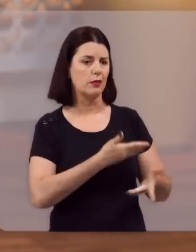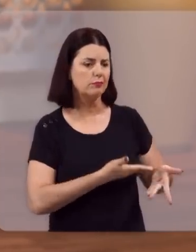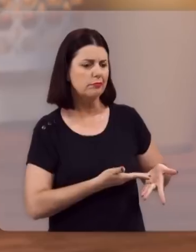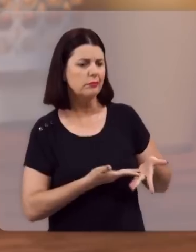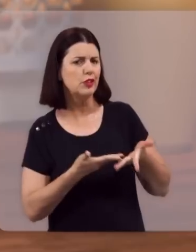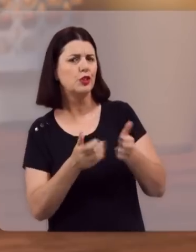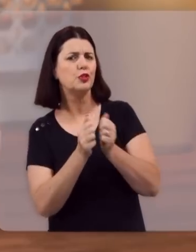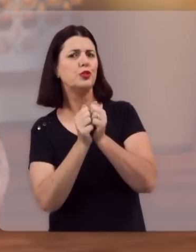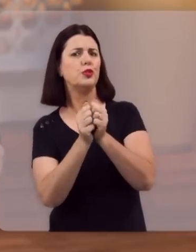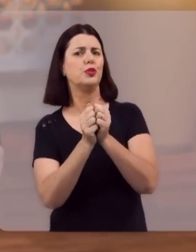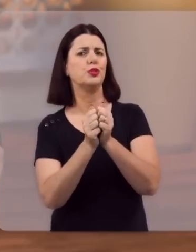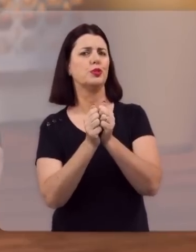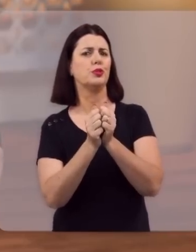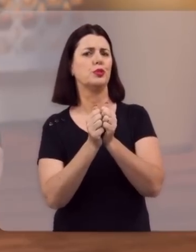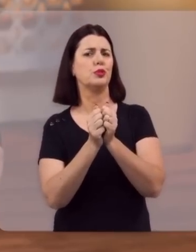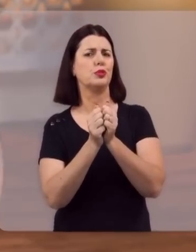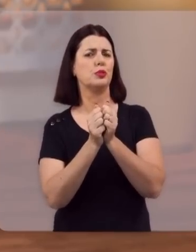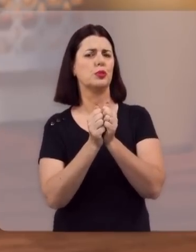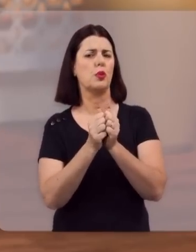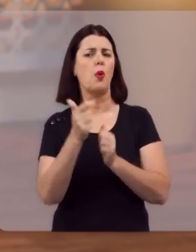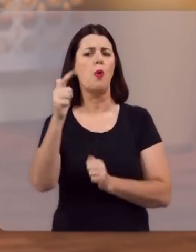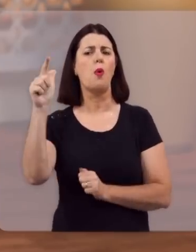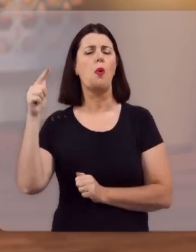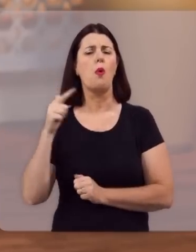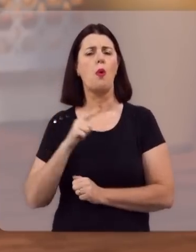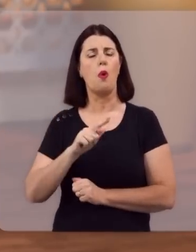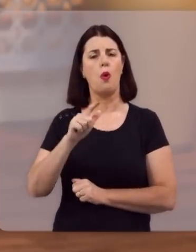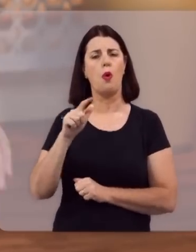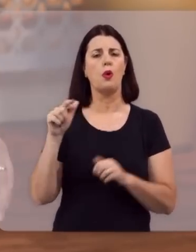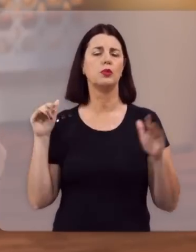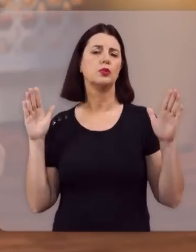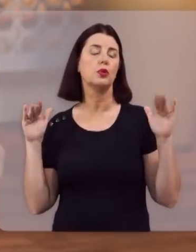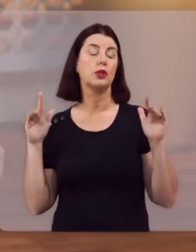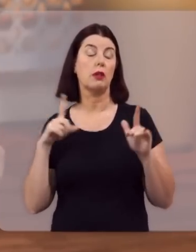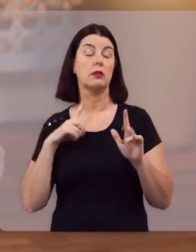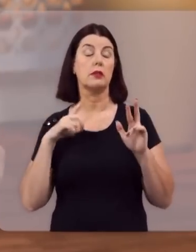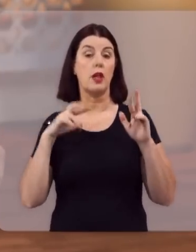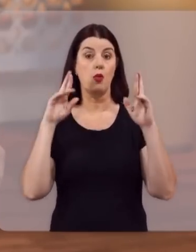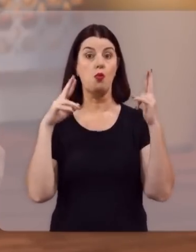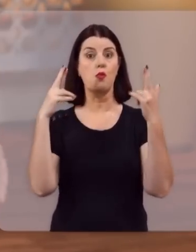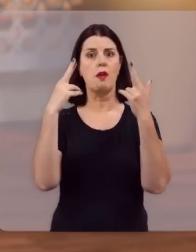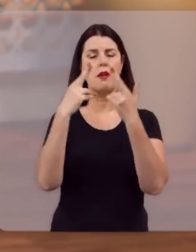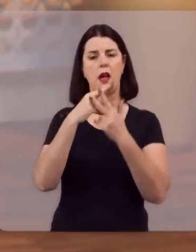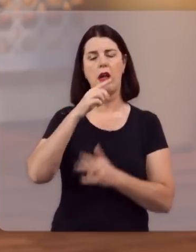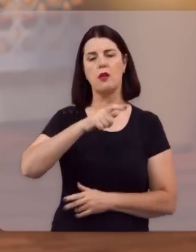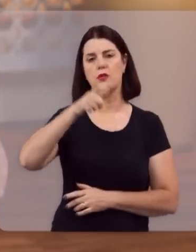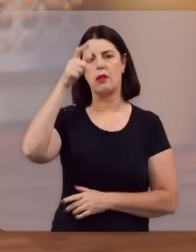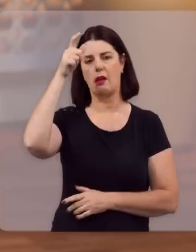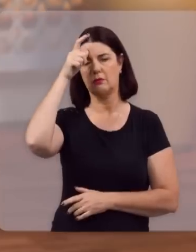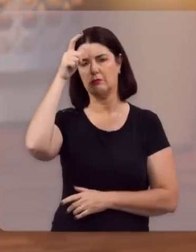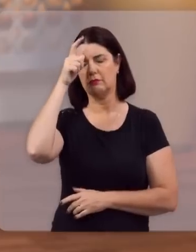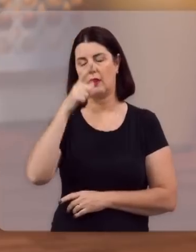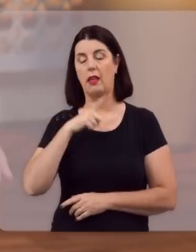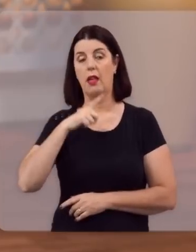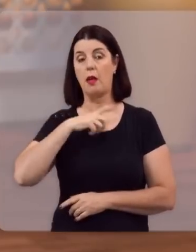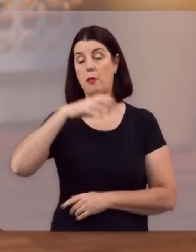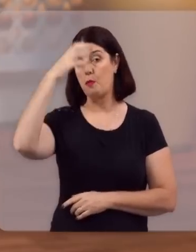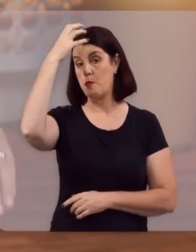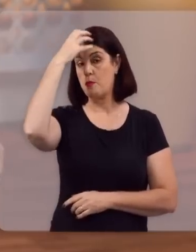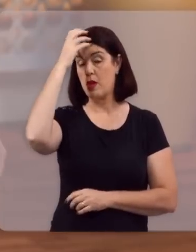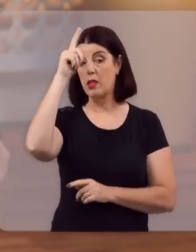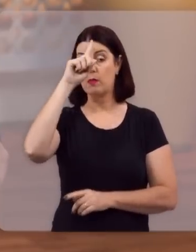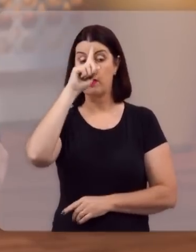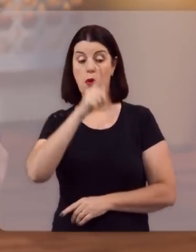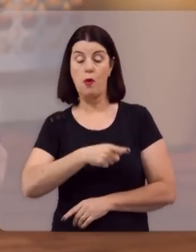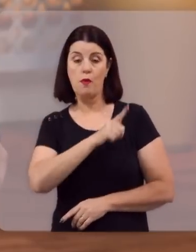arrastou milícias com ele. Então há um império de trevas, conforme a Escritura, no qual ele é o príncipe. Ele é quem